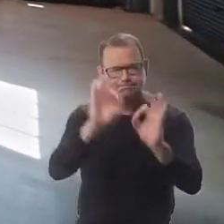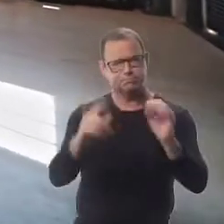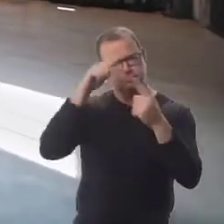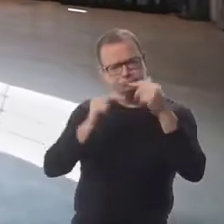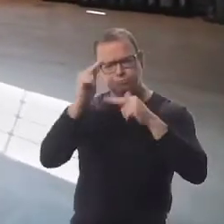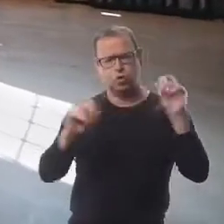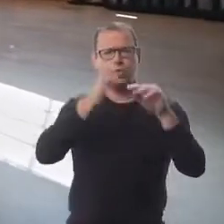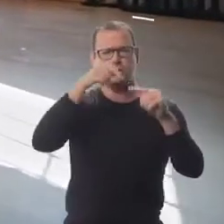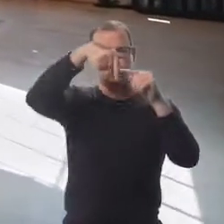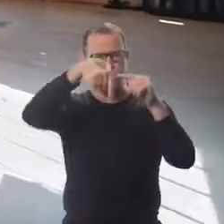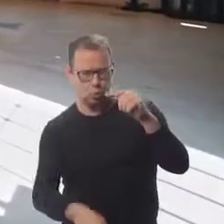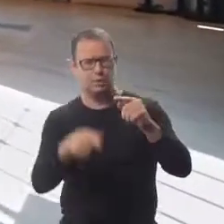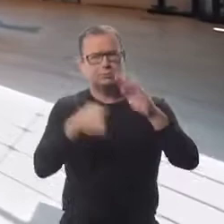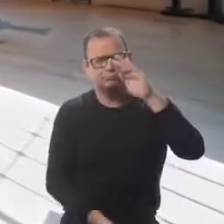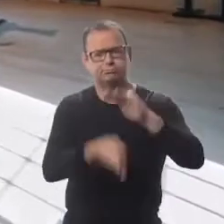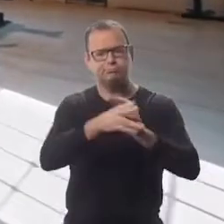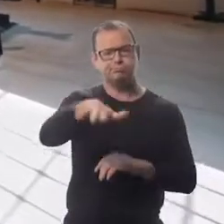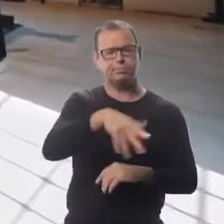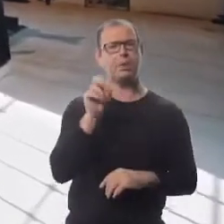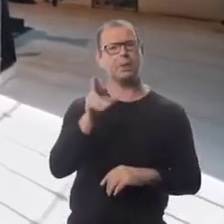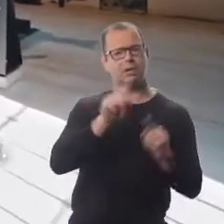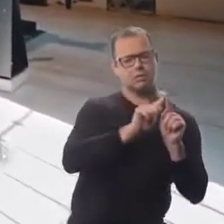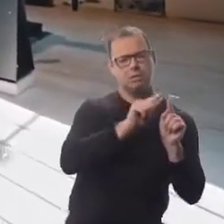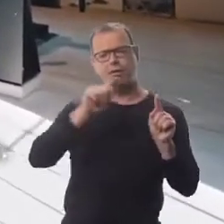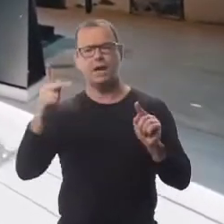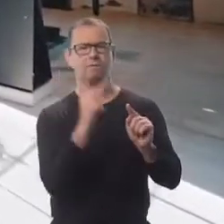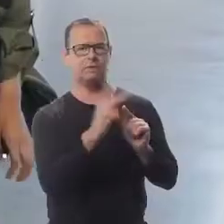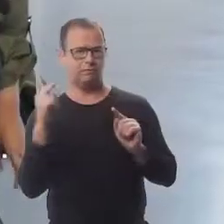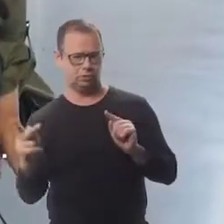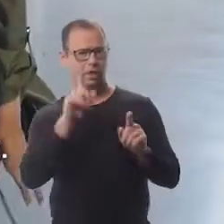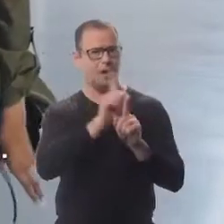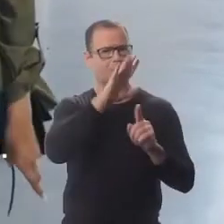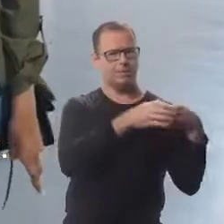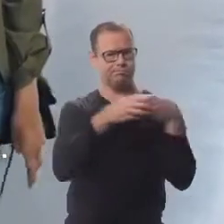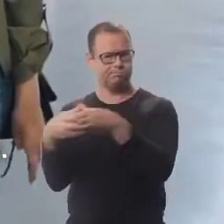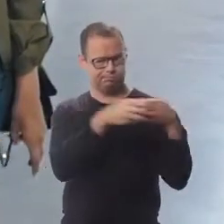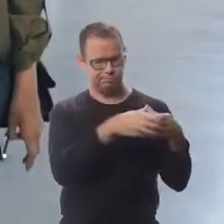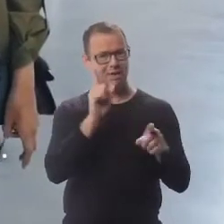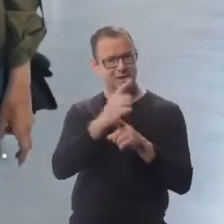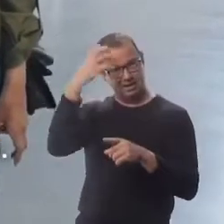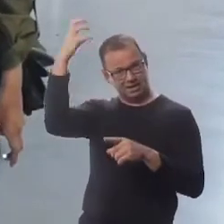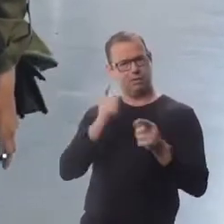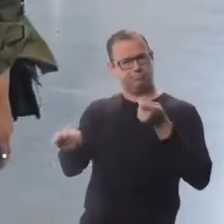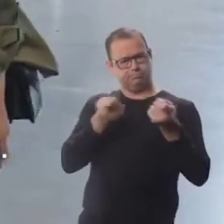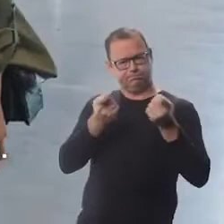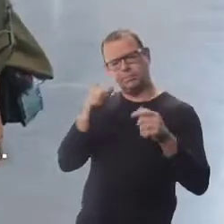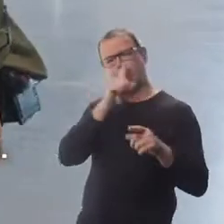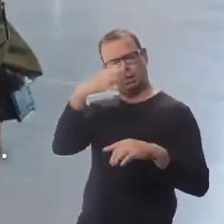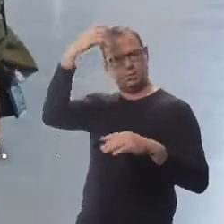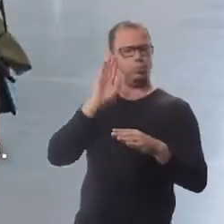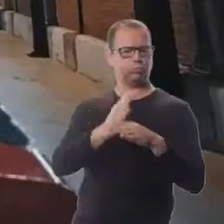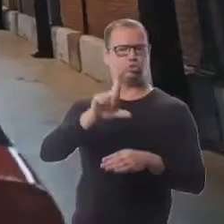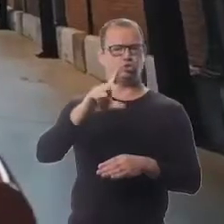as deslocações da família real entre o Barreiro e Vila Viçosa, o comboio real português esteve ao serviço desde o reinado de Dom Luís